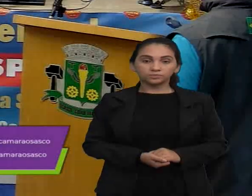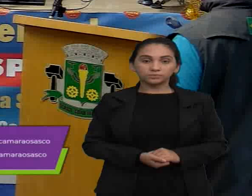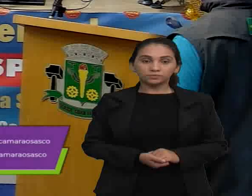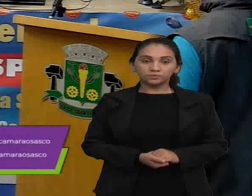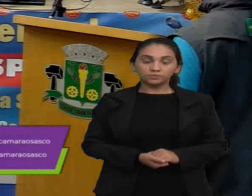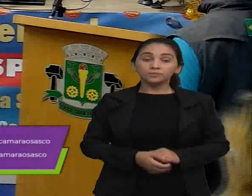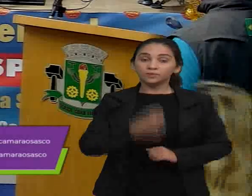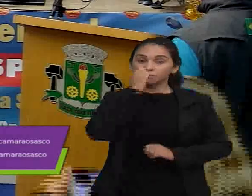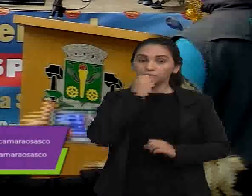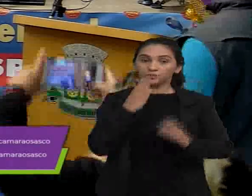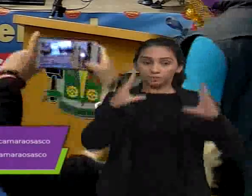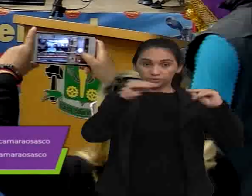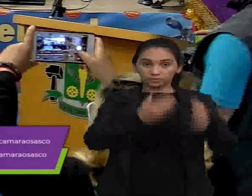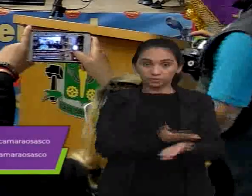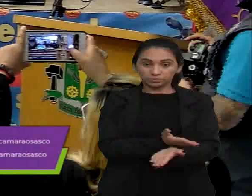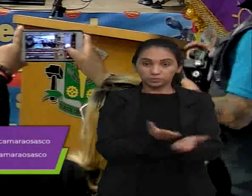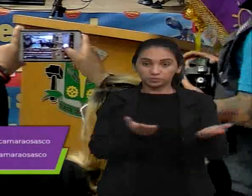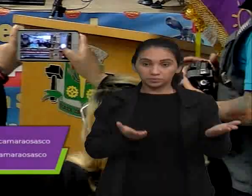Boa noite a todos.